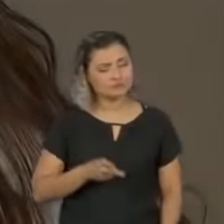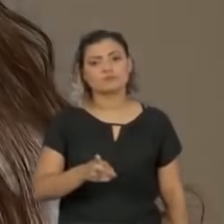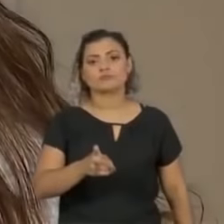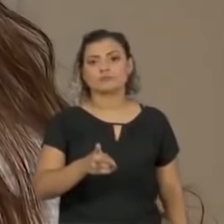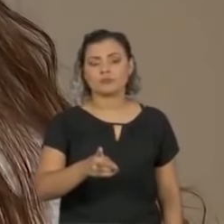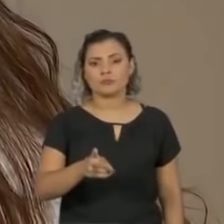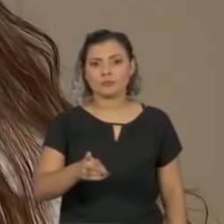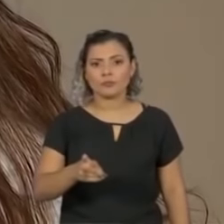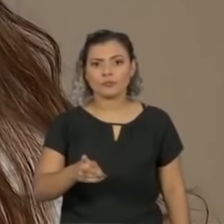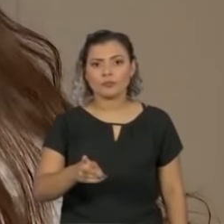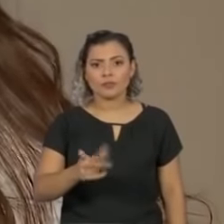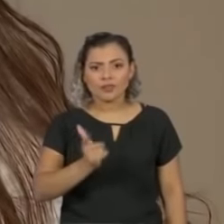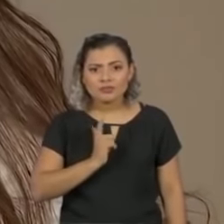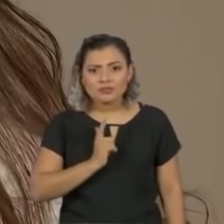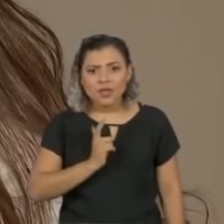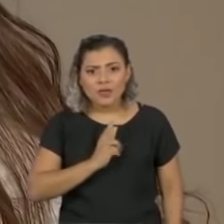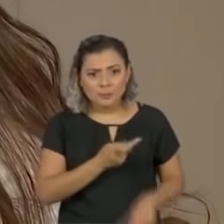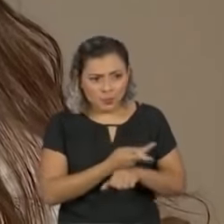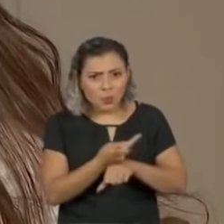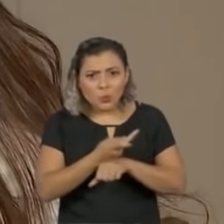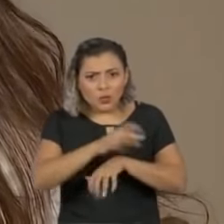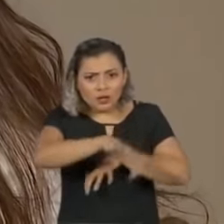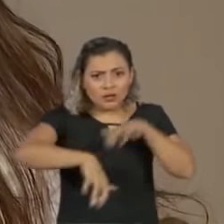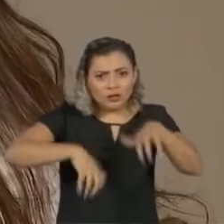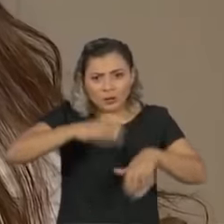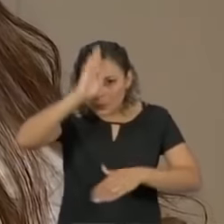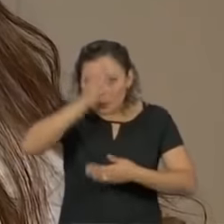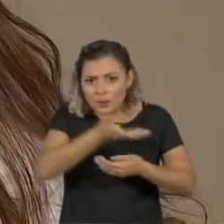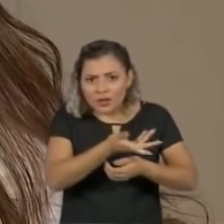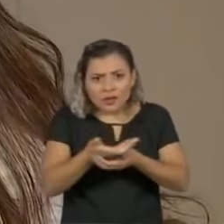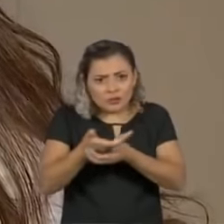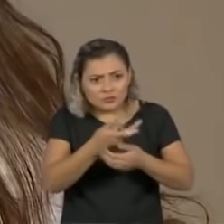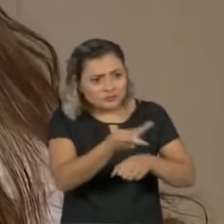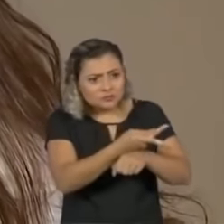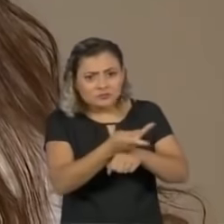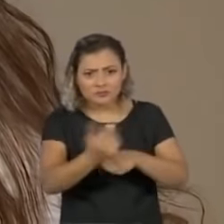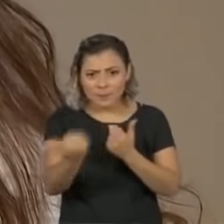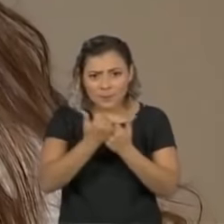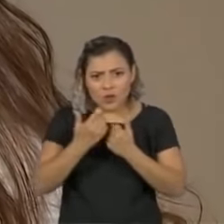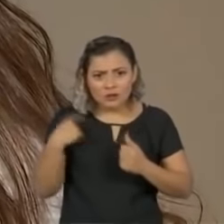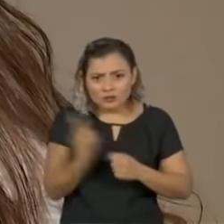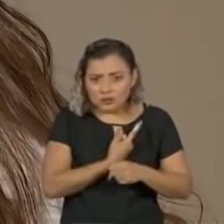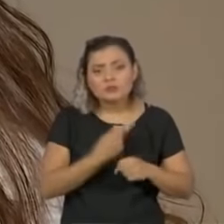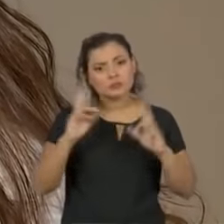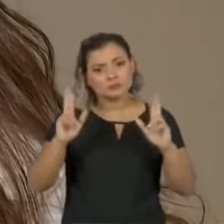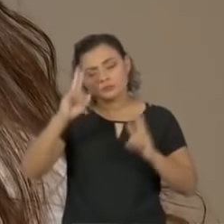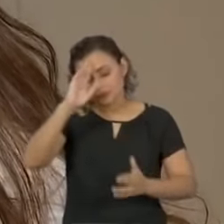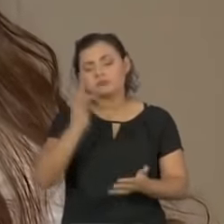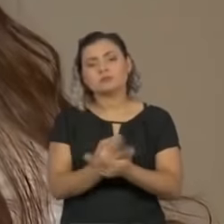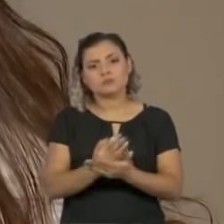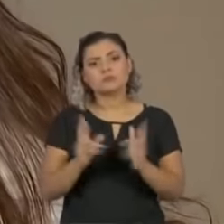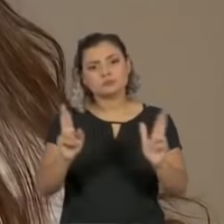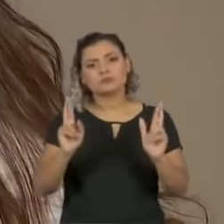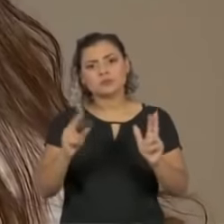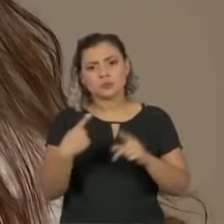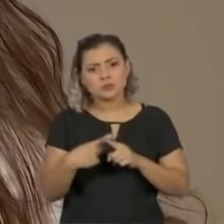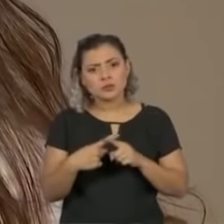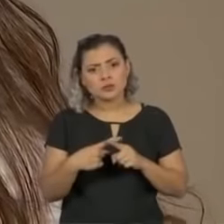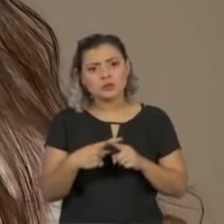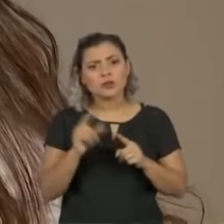Enquanto tiver buscas que os bombeiros continuar conosco, nós vamos manter a nossa esperança, porque eles não